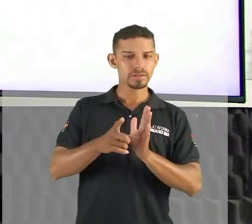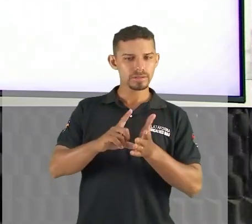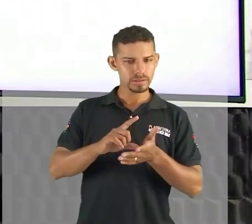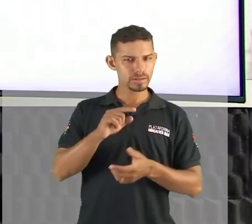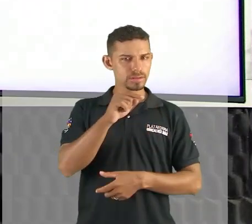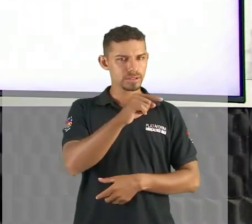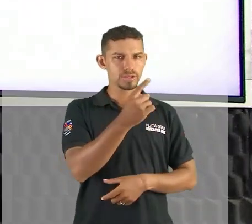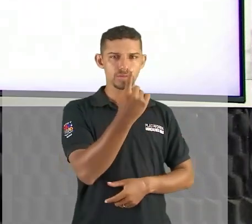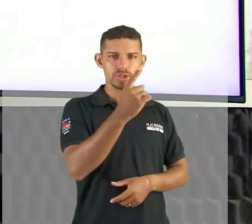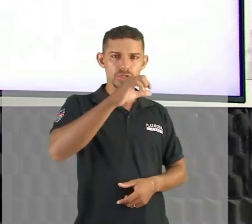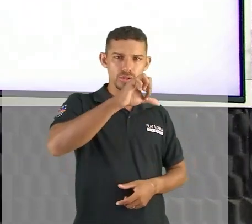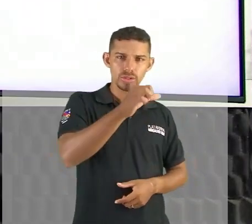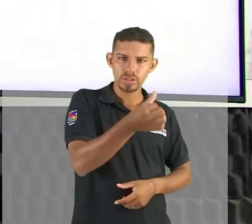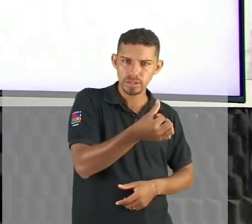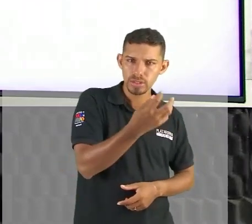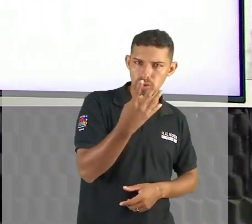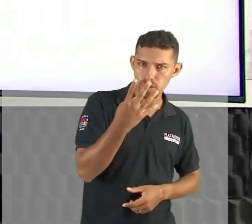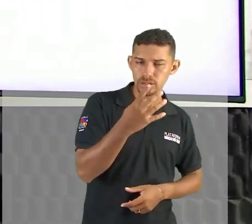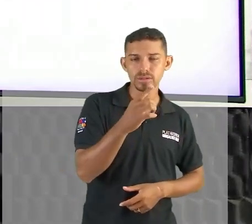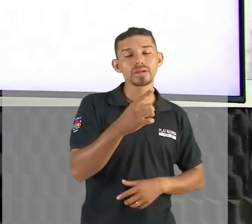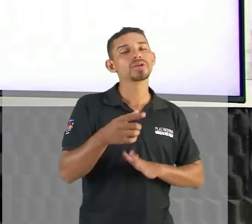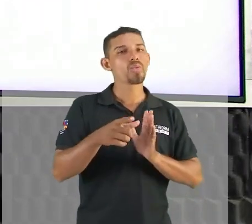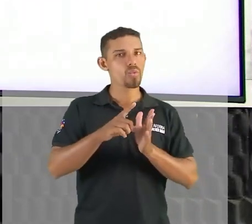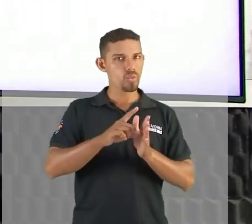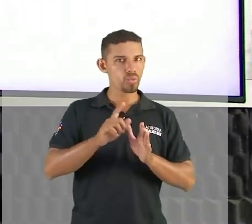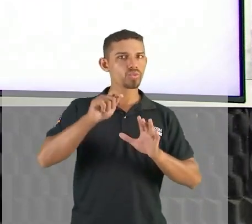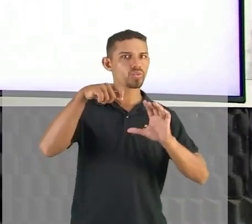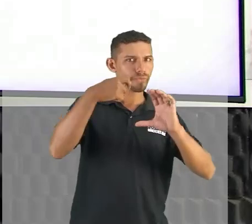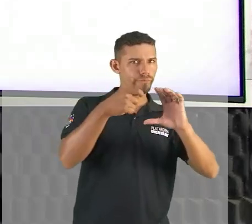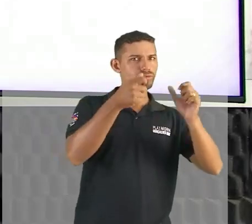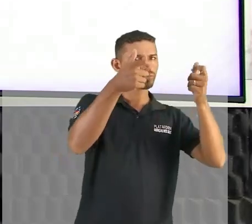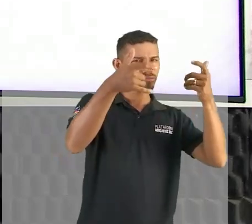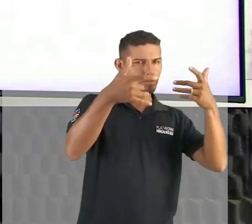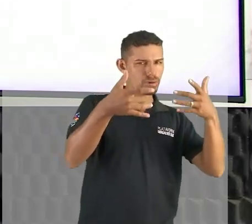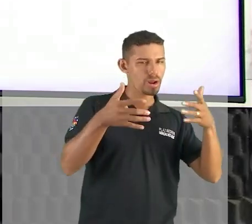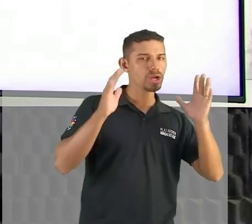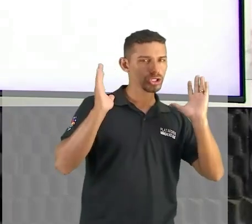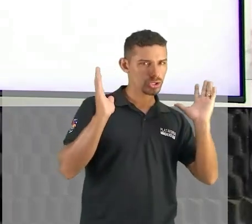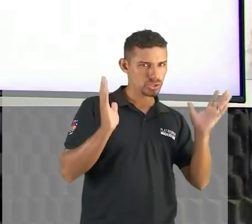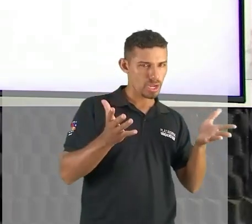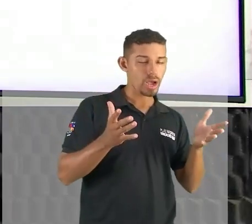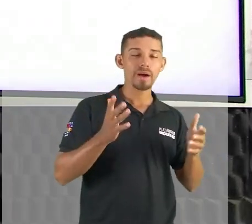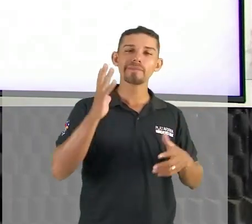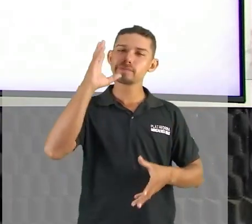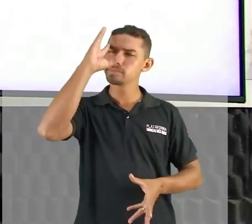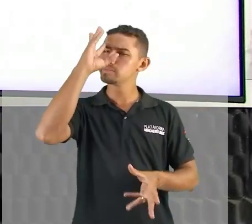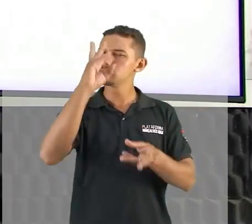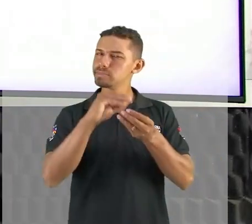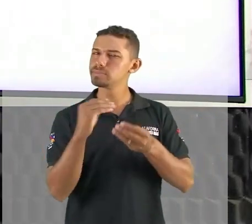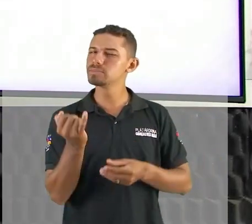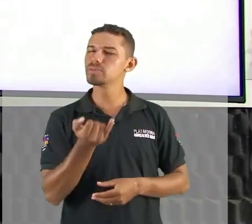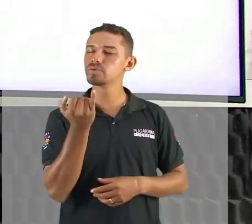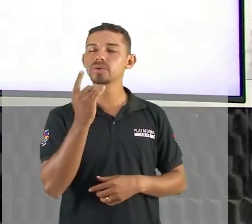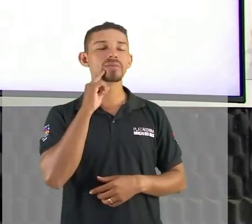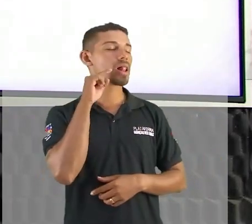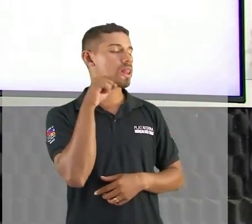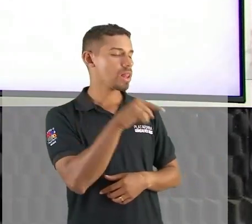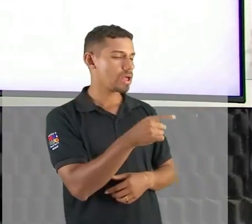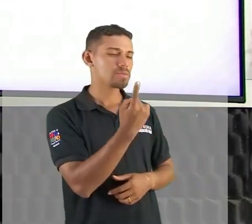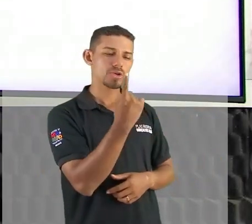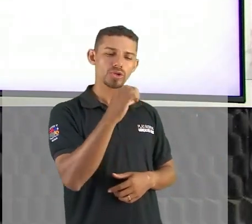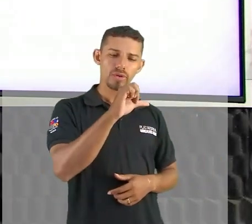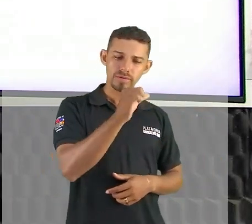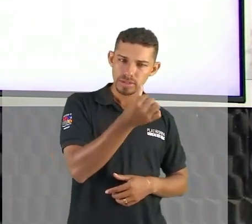golpe militar de 64, eu já em outro vídeo retomei essa questão, mas é bom sempre frisar que havia um problema